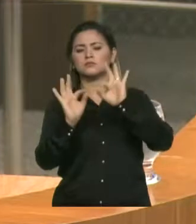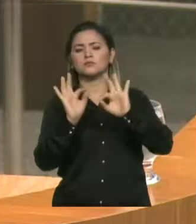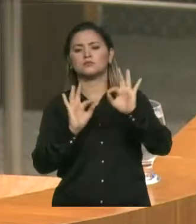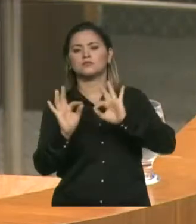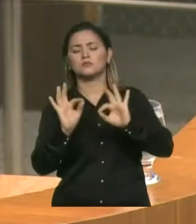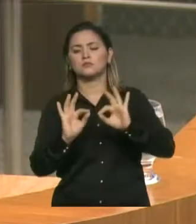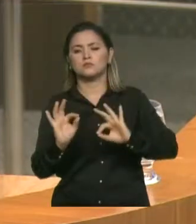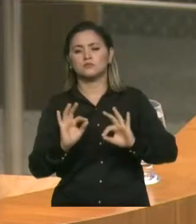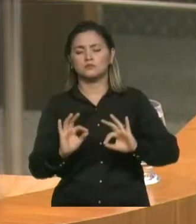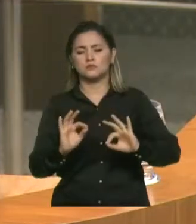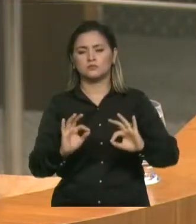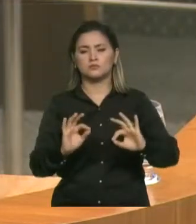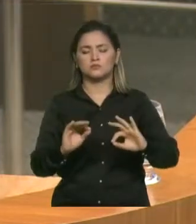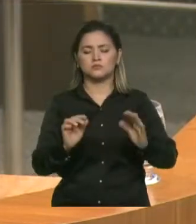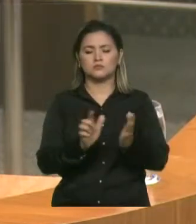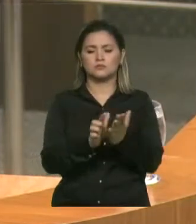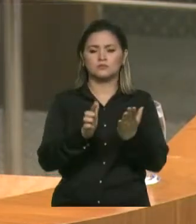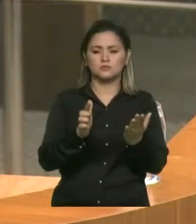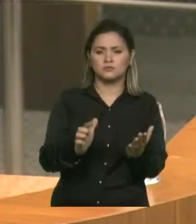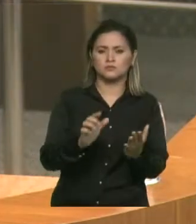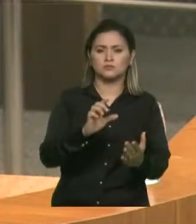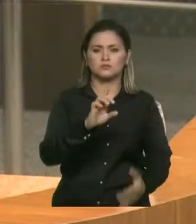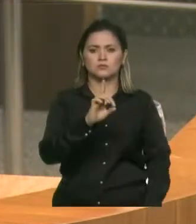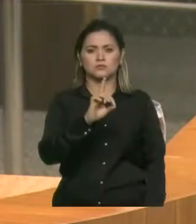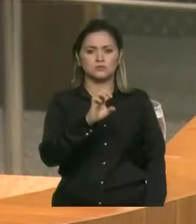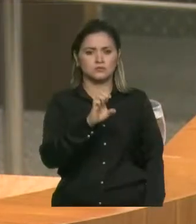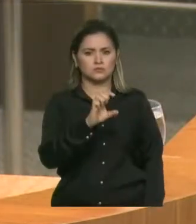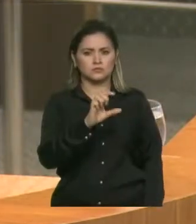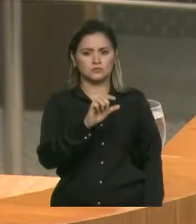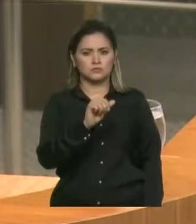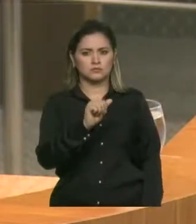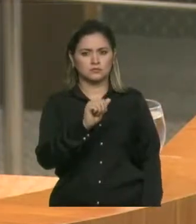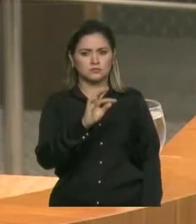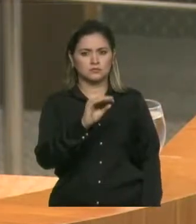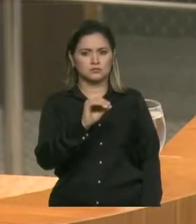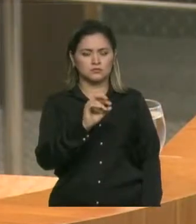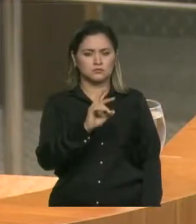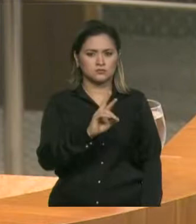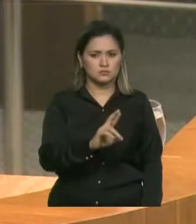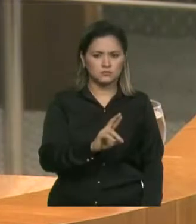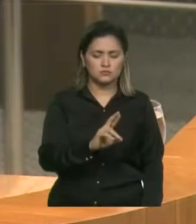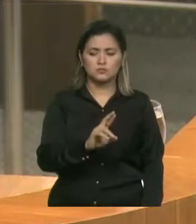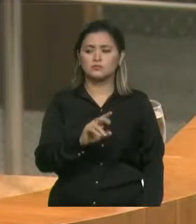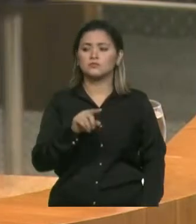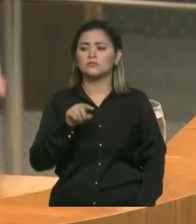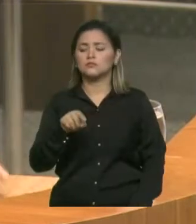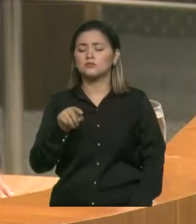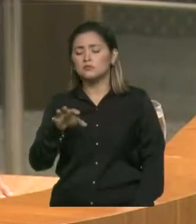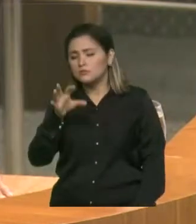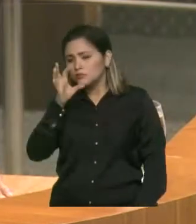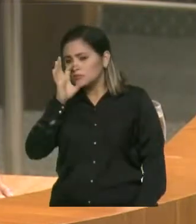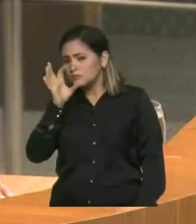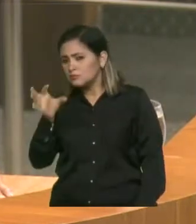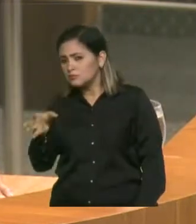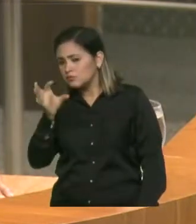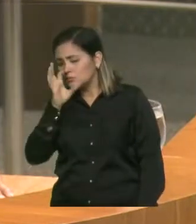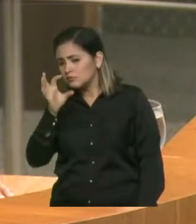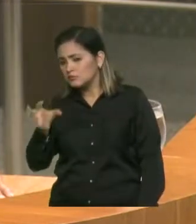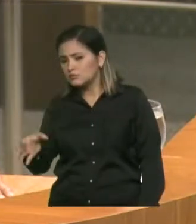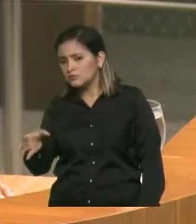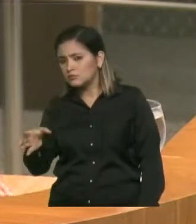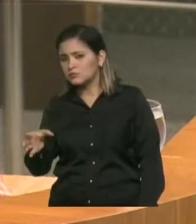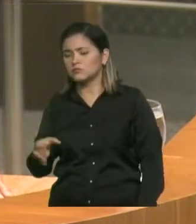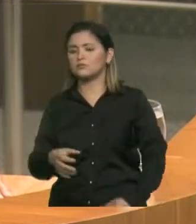entre delatores e delatados, dando primeira oportunidade de se manifestar